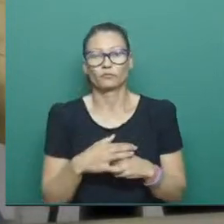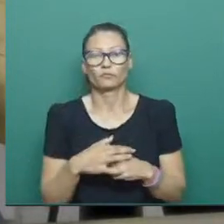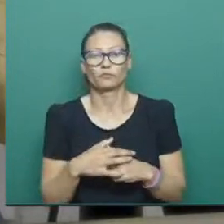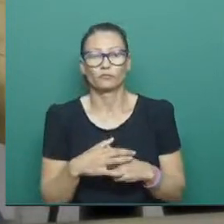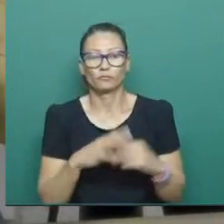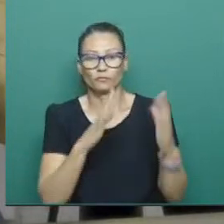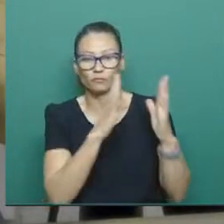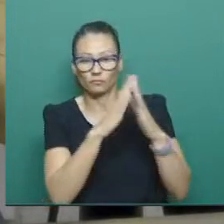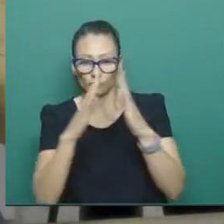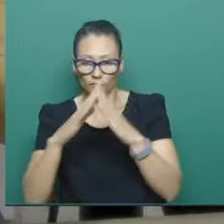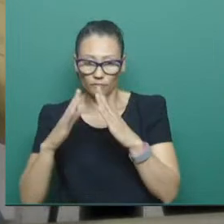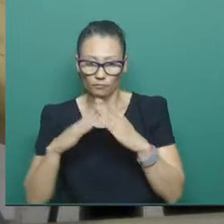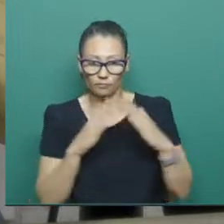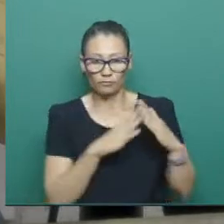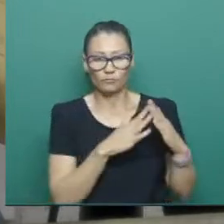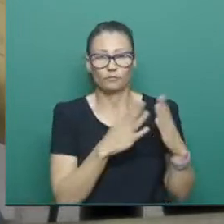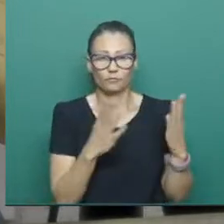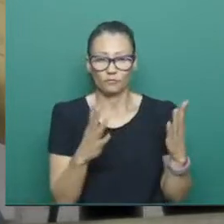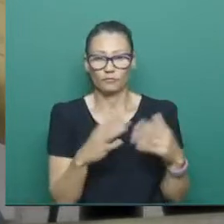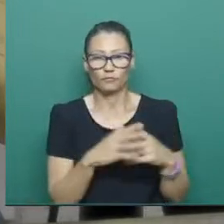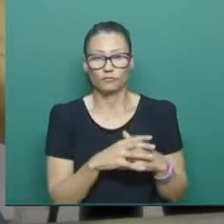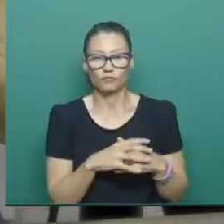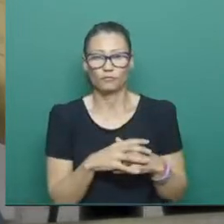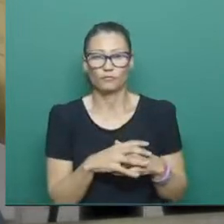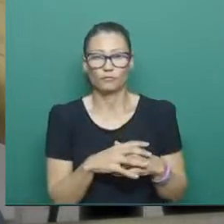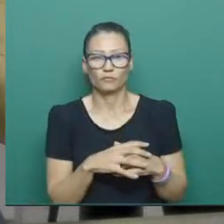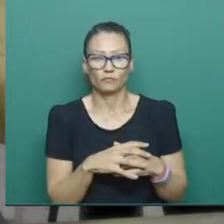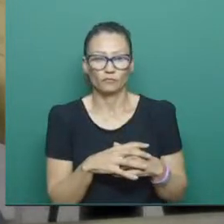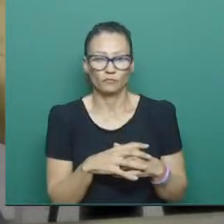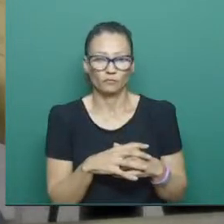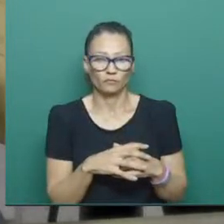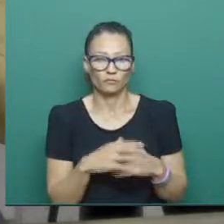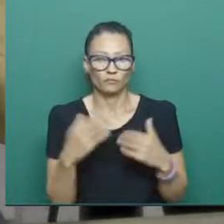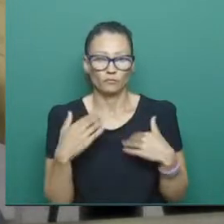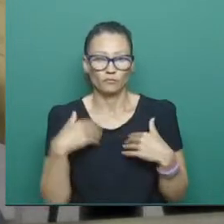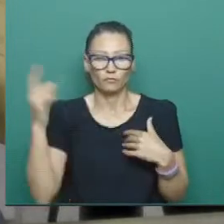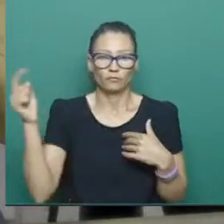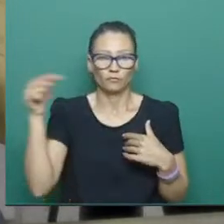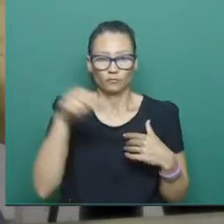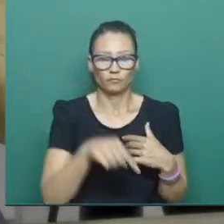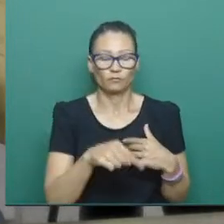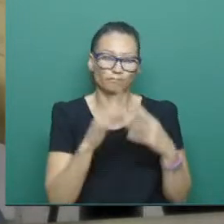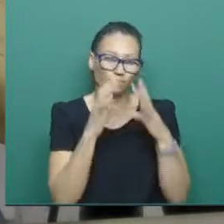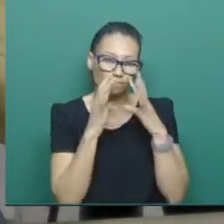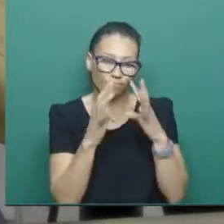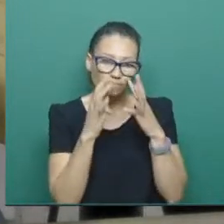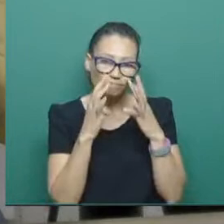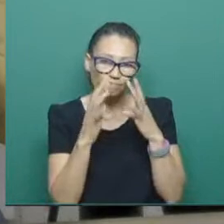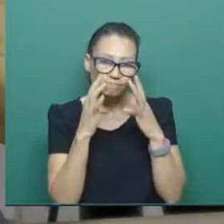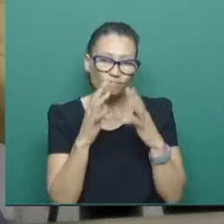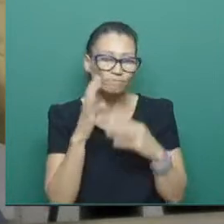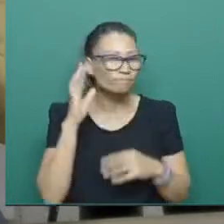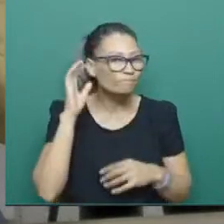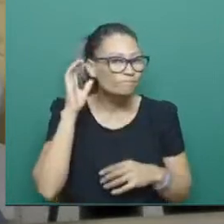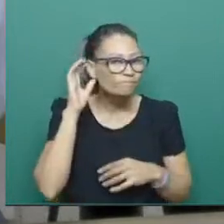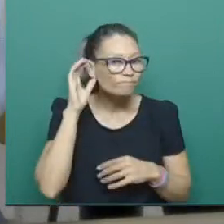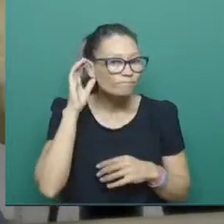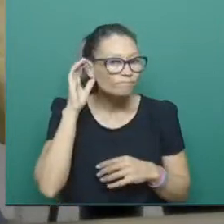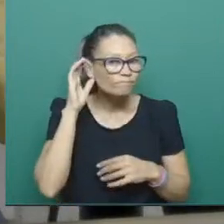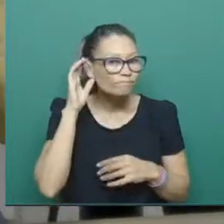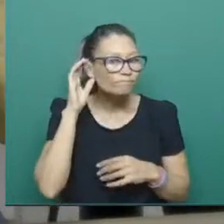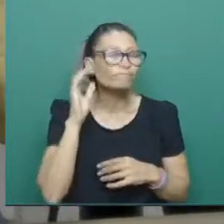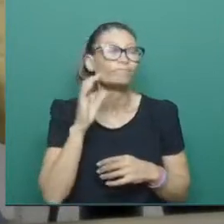casas. E assim, eu vim aqui para escutar, para me inteirar bem